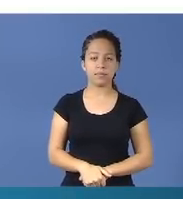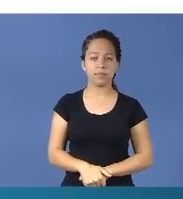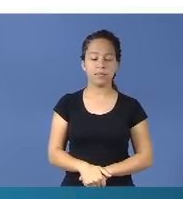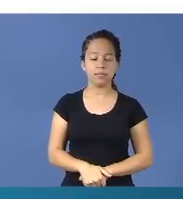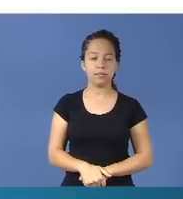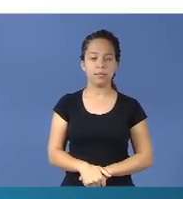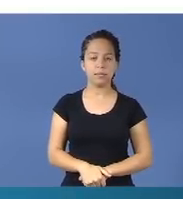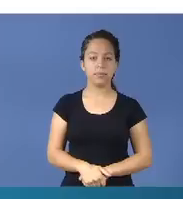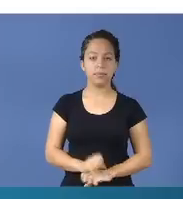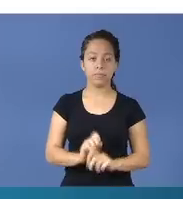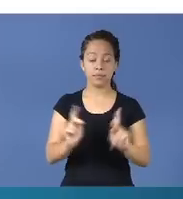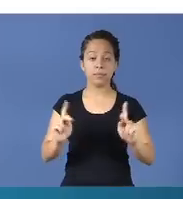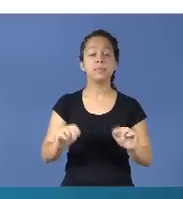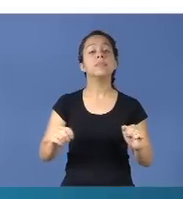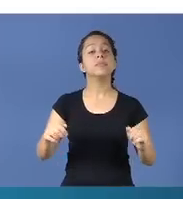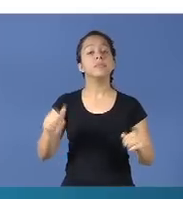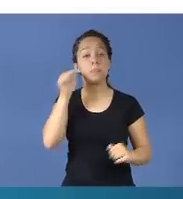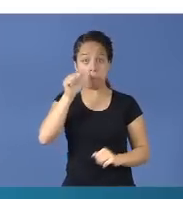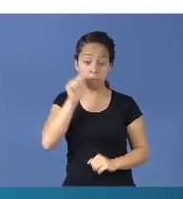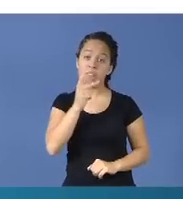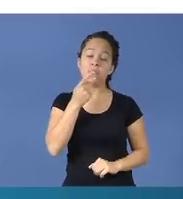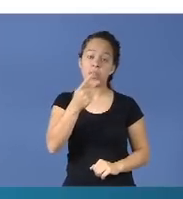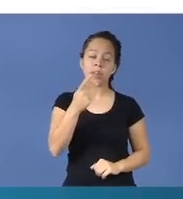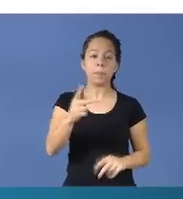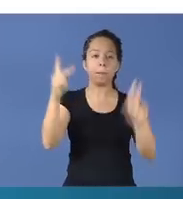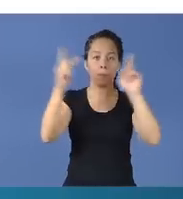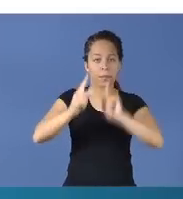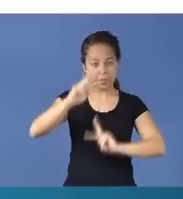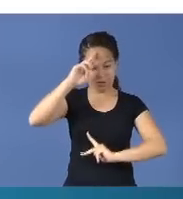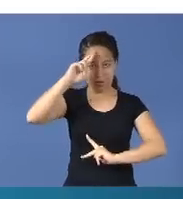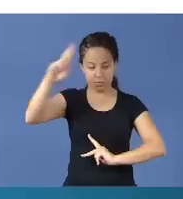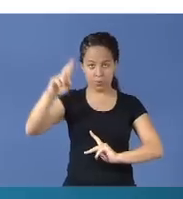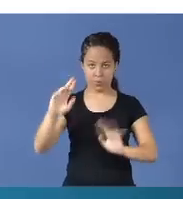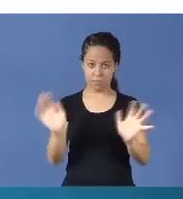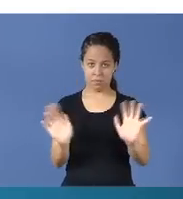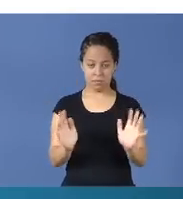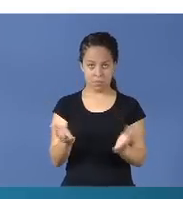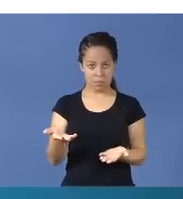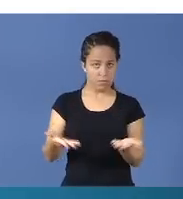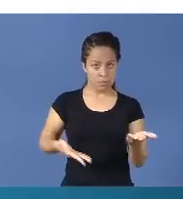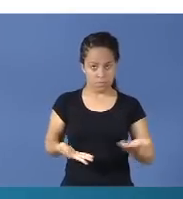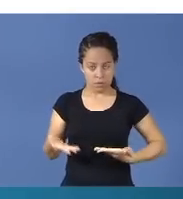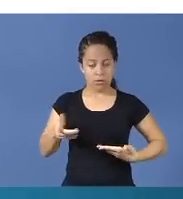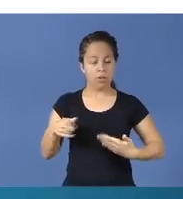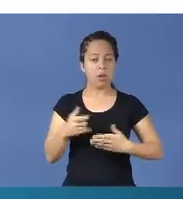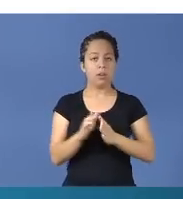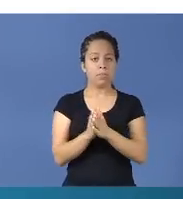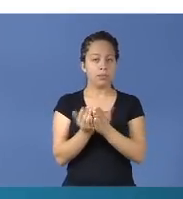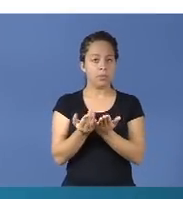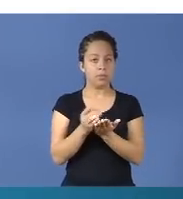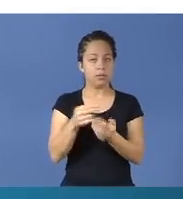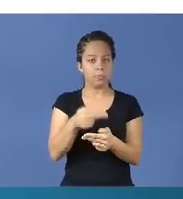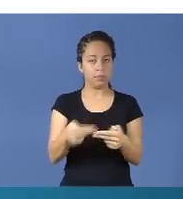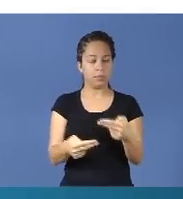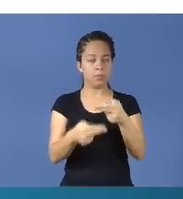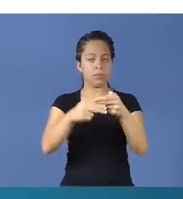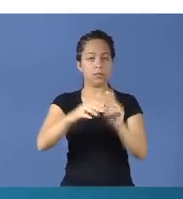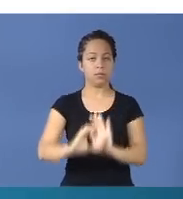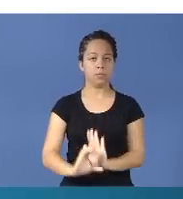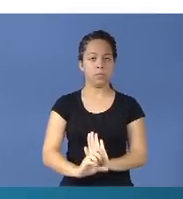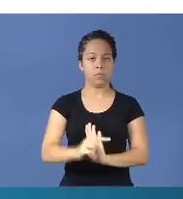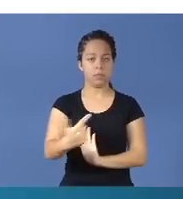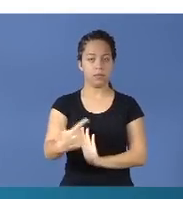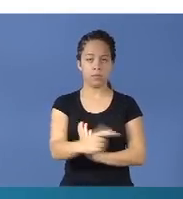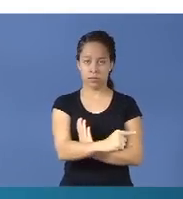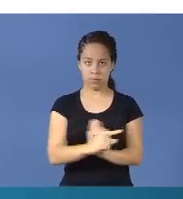Muito bem. Senhor, irmãos. Nós abrimos aqui em Neemias, capítulo 2, no versículo